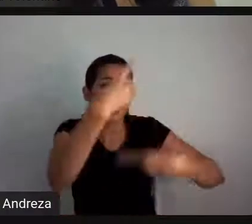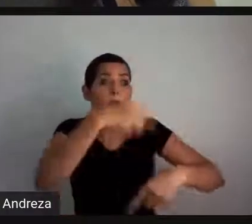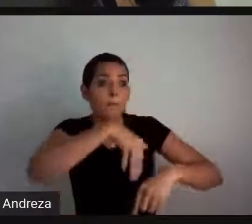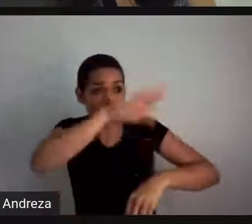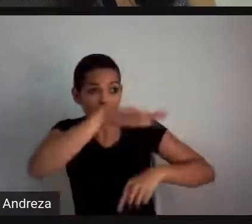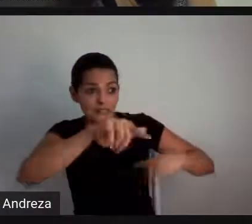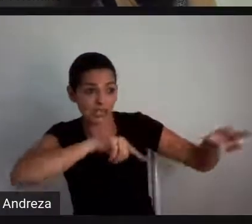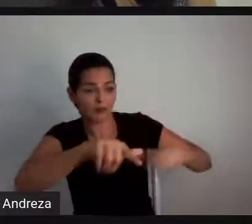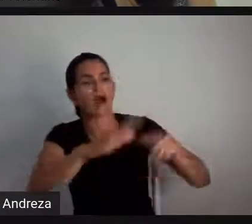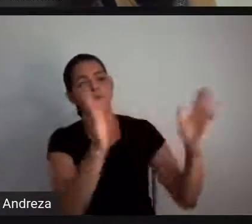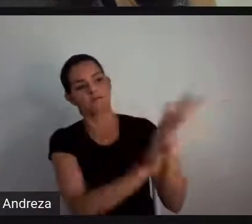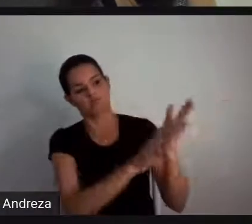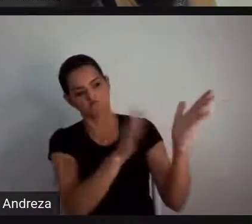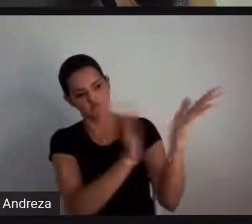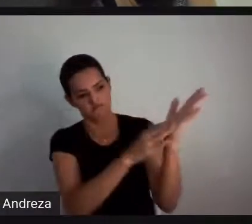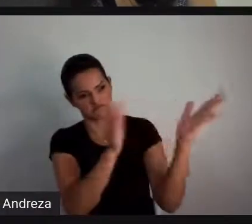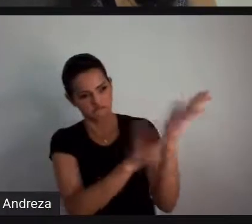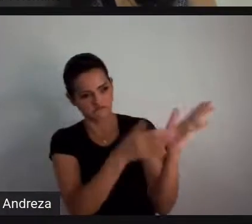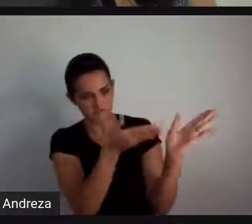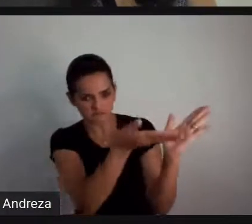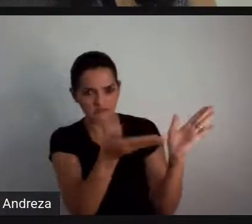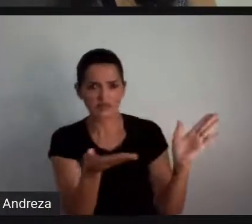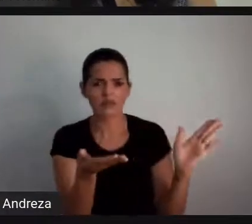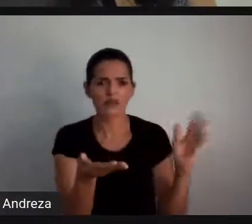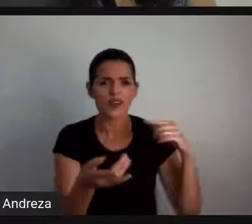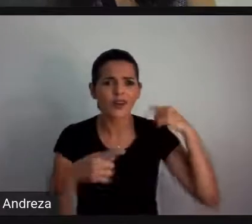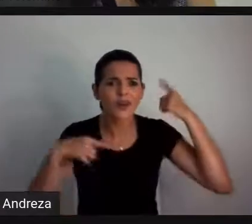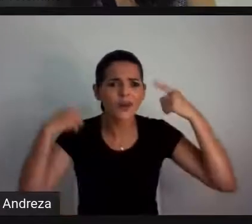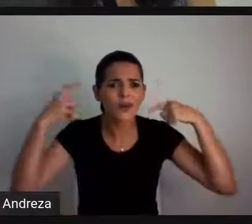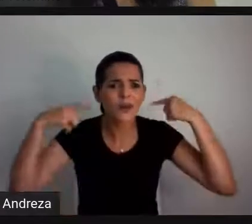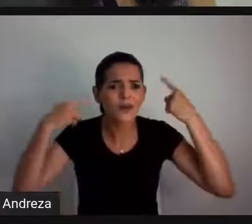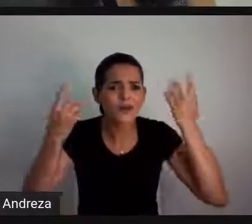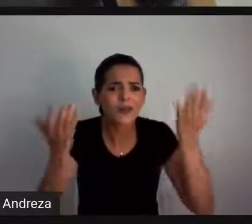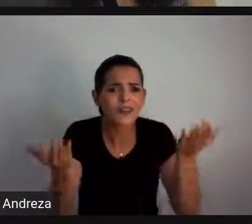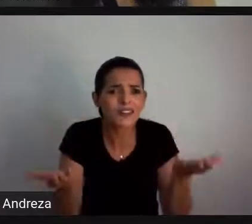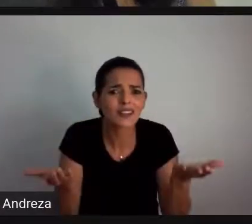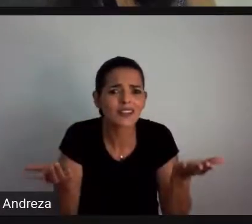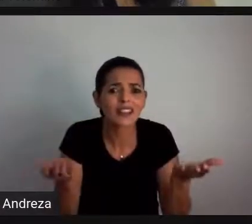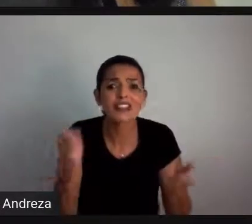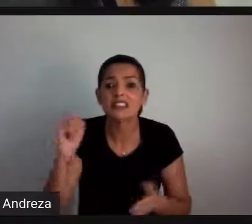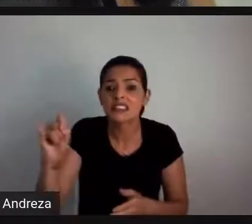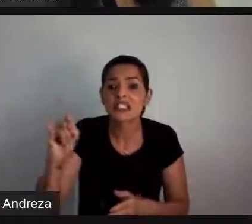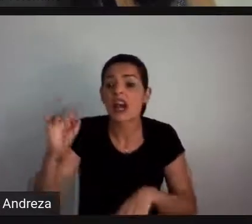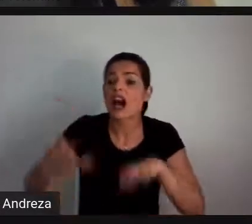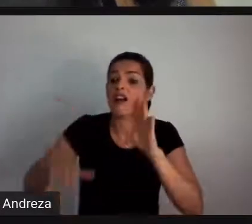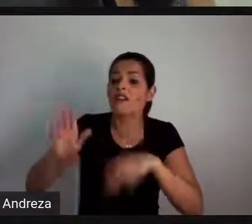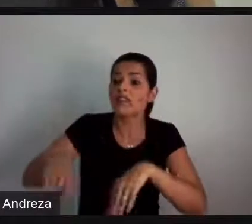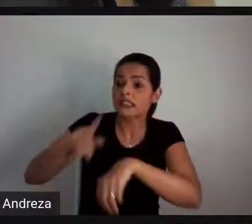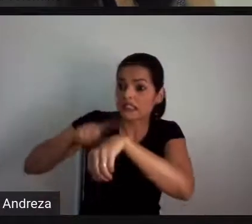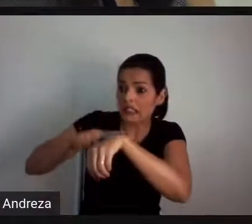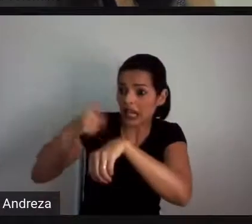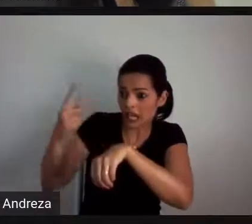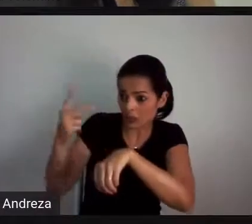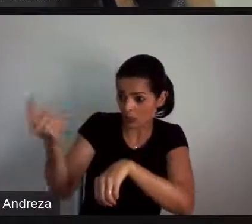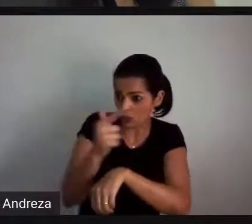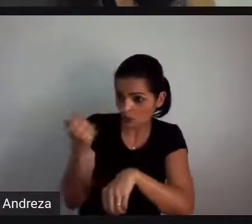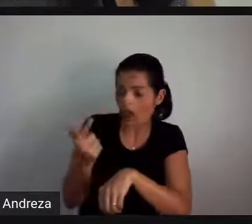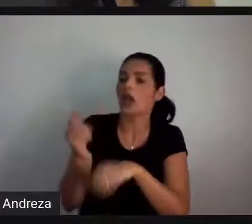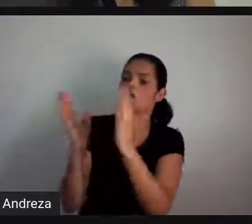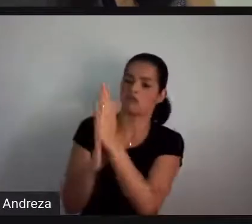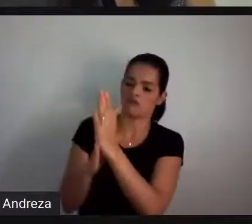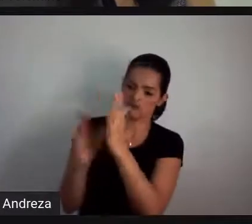mais elogiado você é. Olha que loucura, né? Quanto menos tempo, às vezes, você tem, mais você é